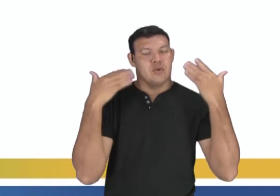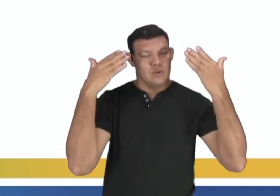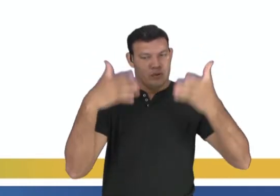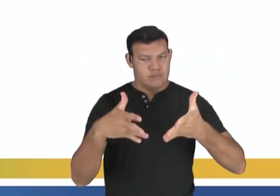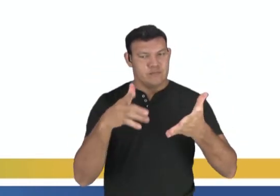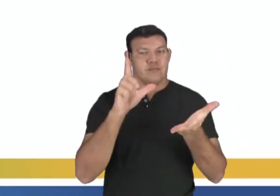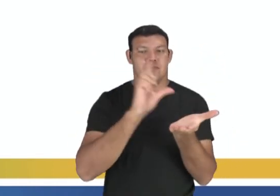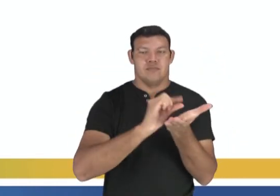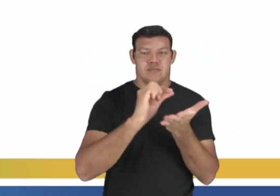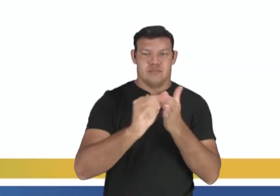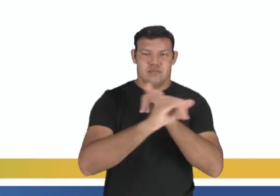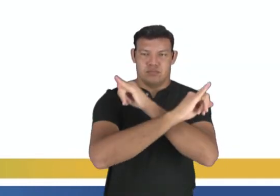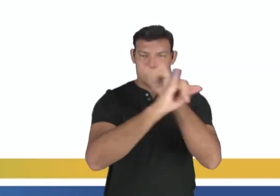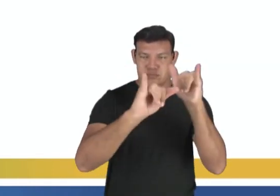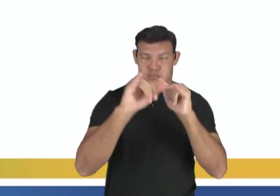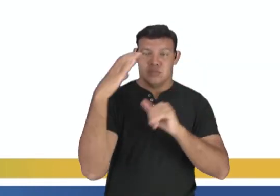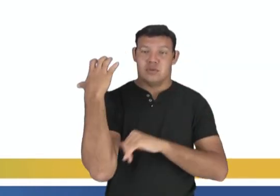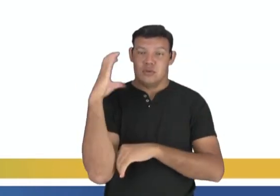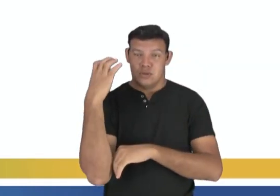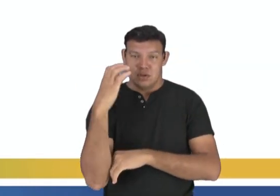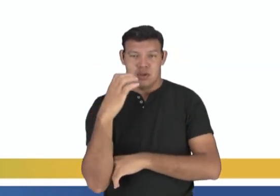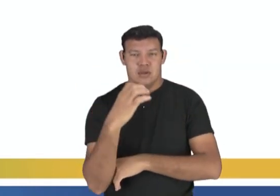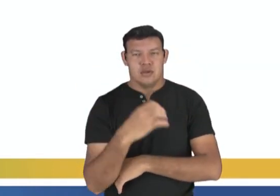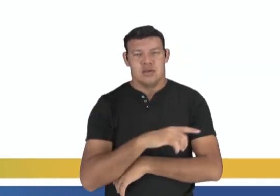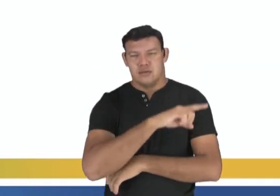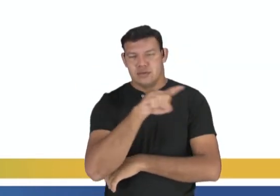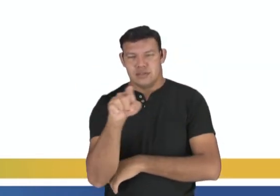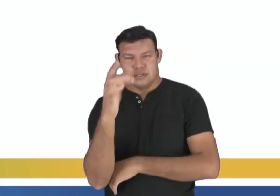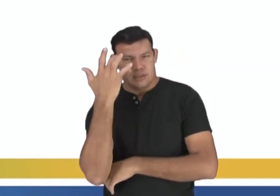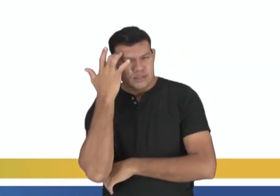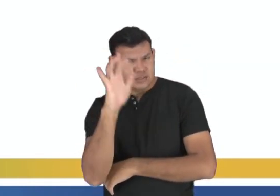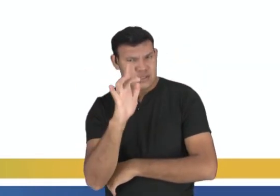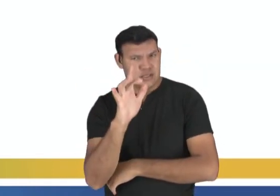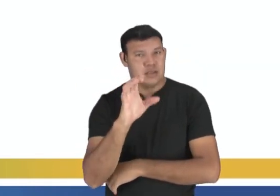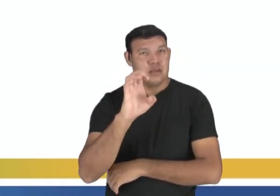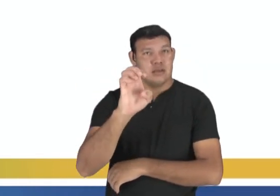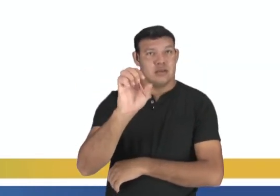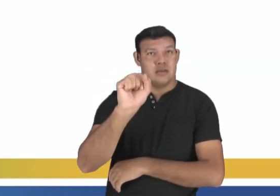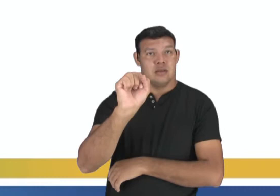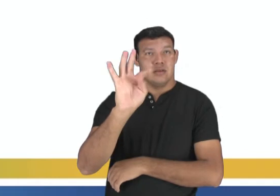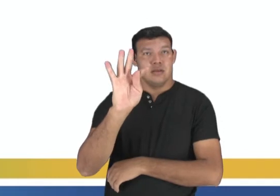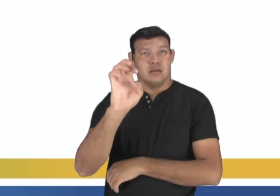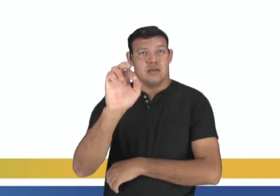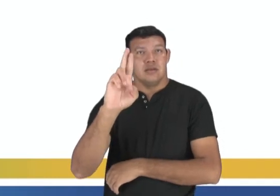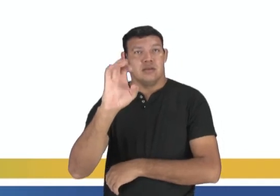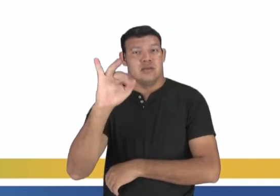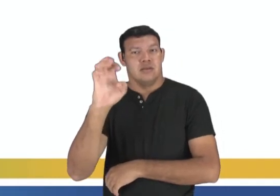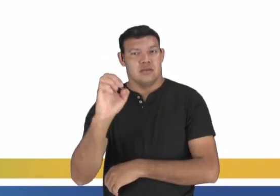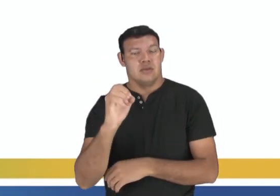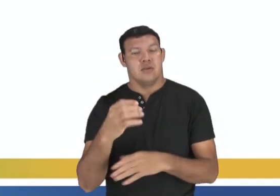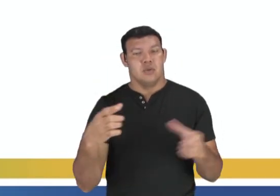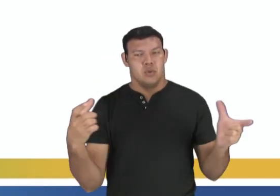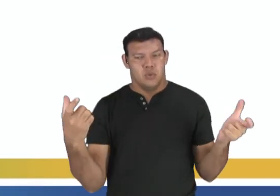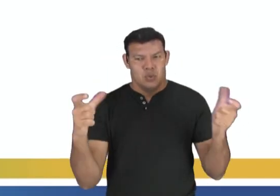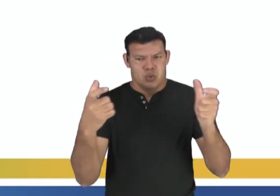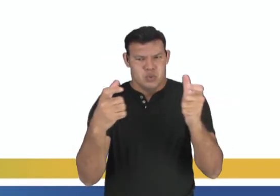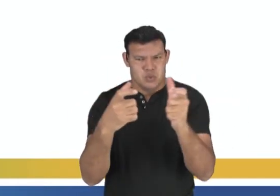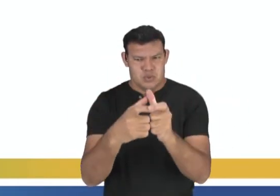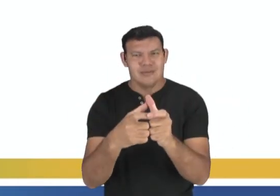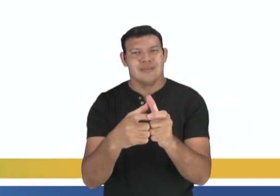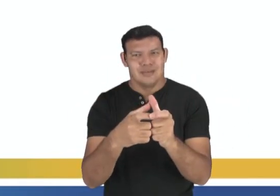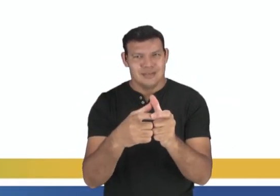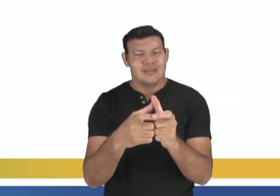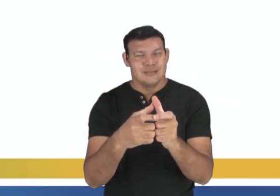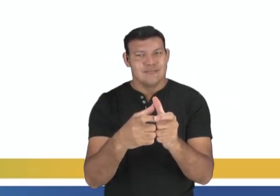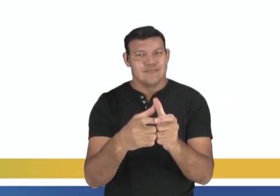artigo de divulgação científica. Para quem não sabe o que é o estereótipo, é quando você delimita certas coisas a